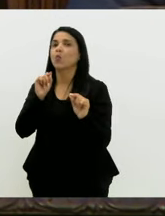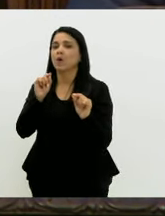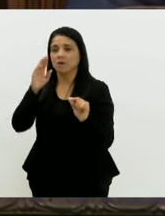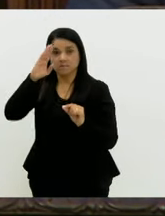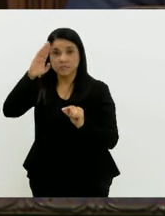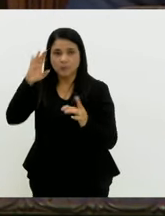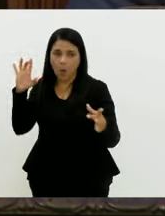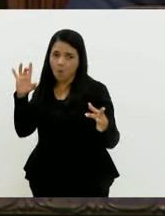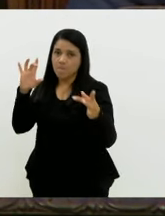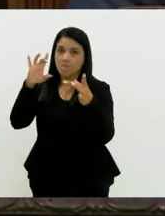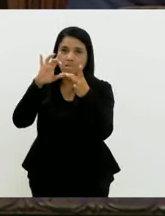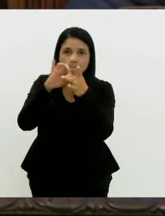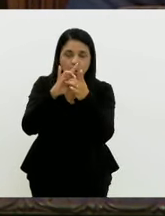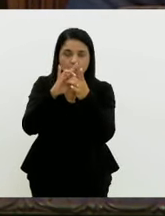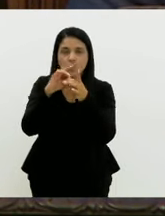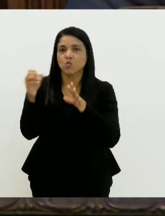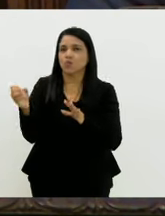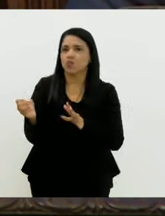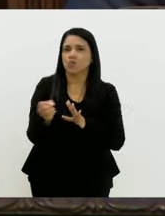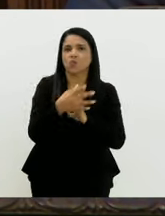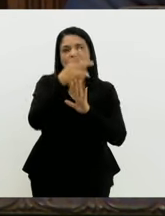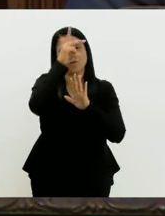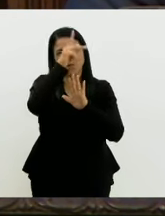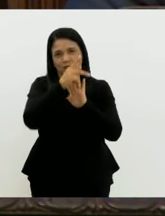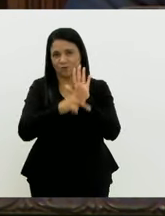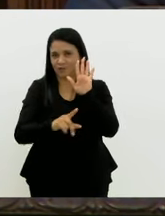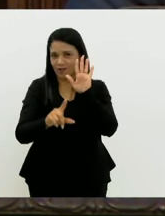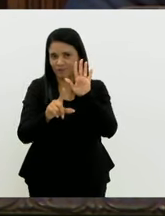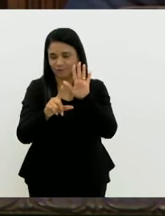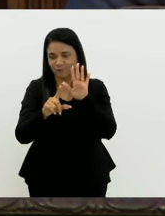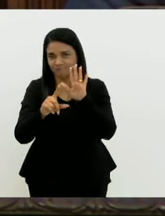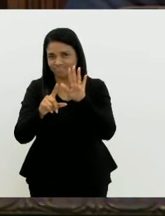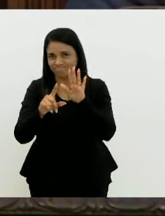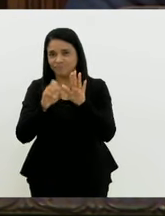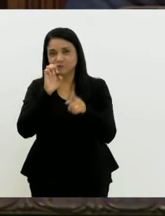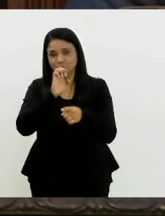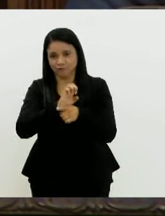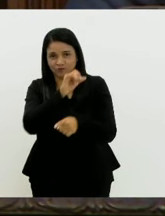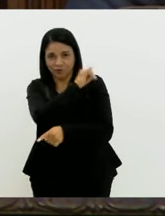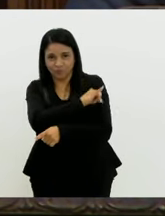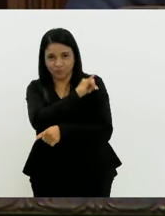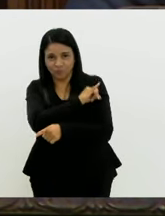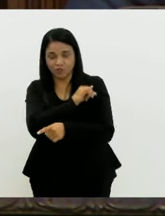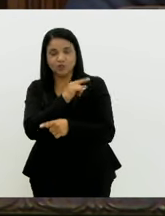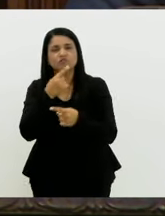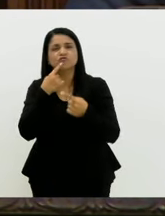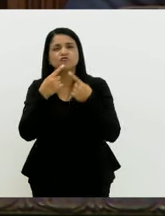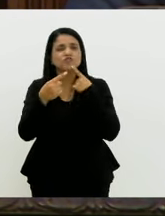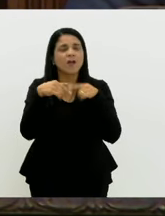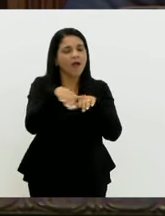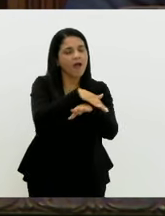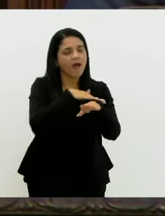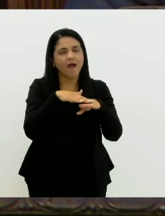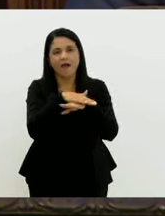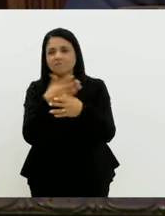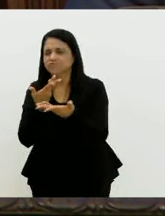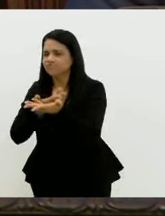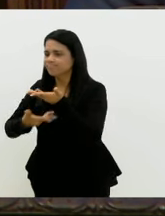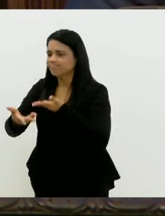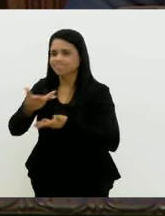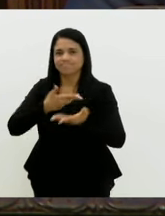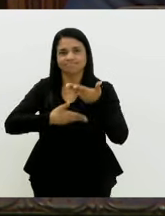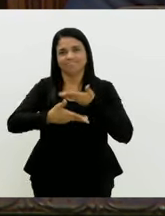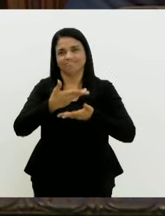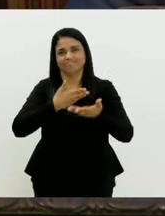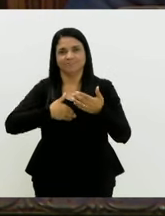um novo projeto de Estado baseado no diálogo, na harmonia e na compreensão,